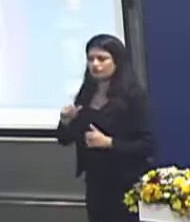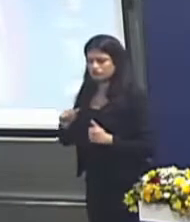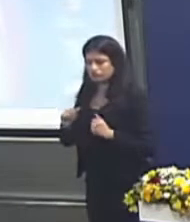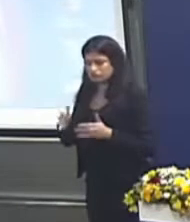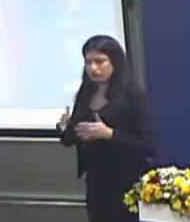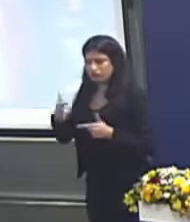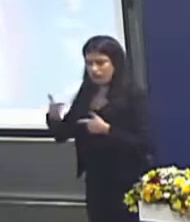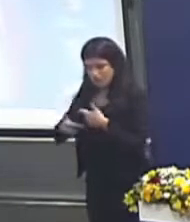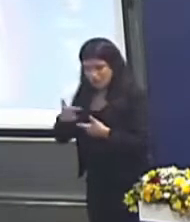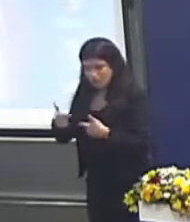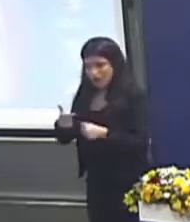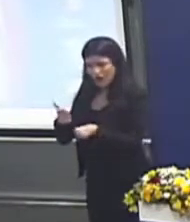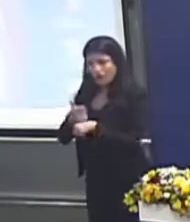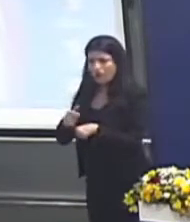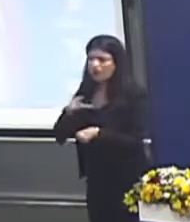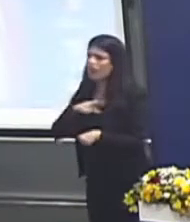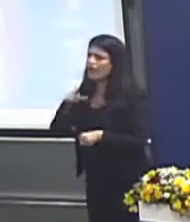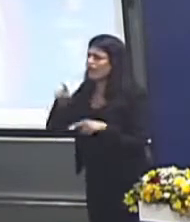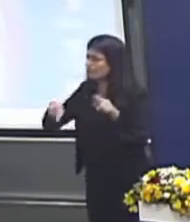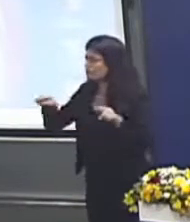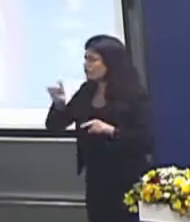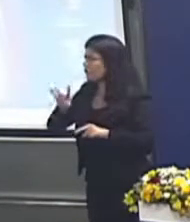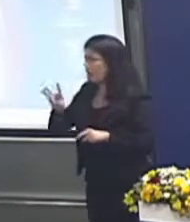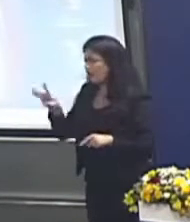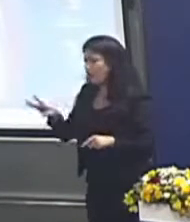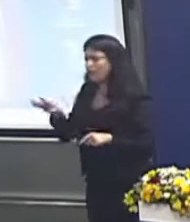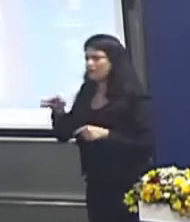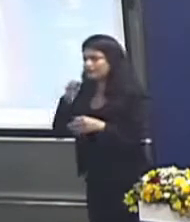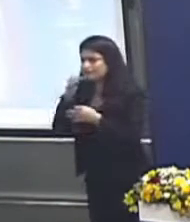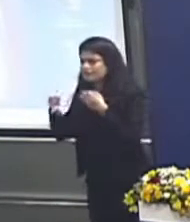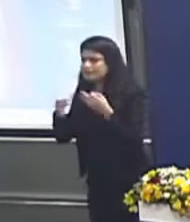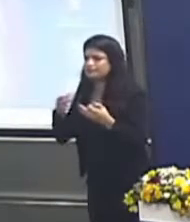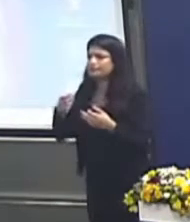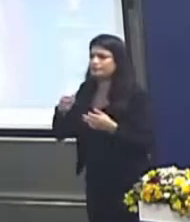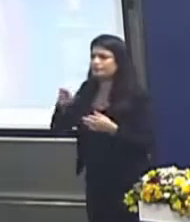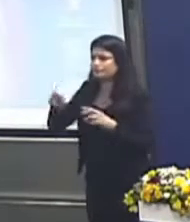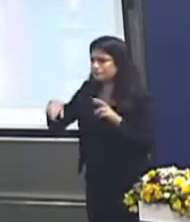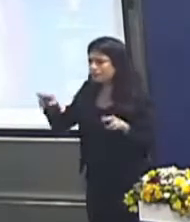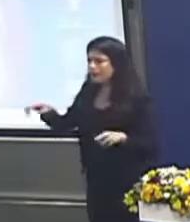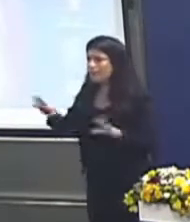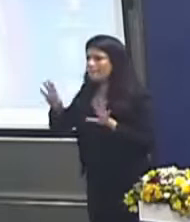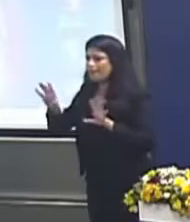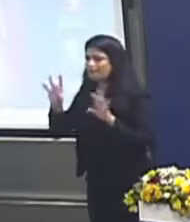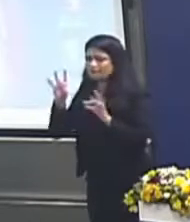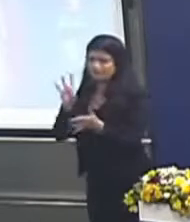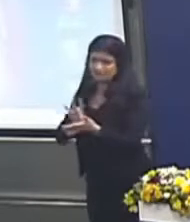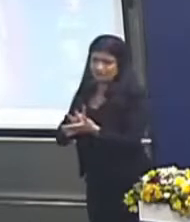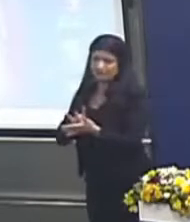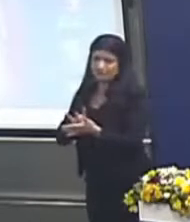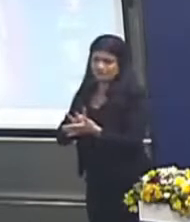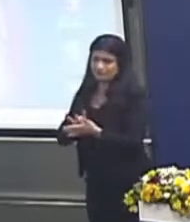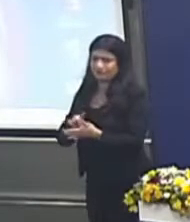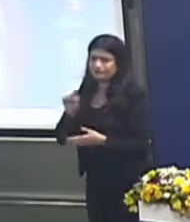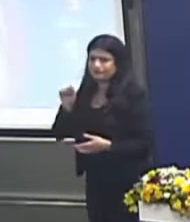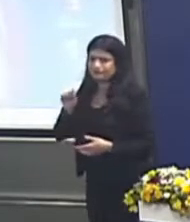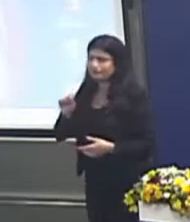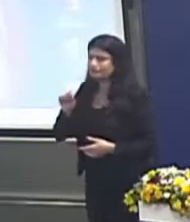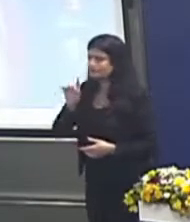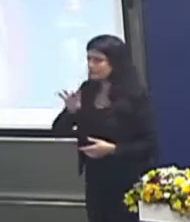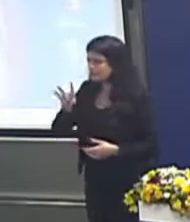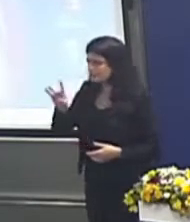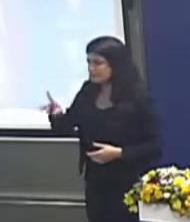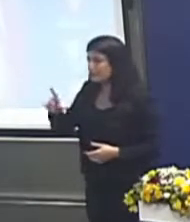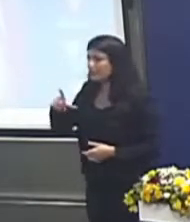lógico que cada um com seus motivos, com suas razões, com suas demandas, mas eu tenho certeza absoluta que por trás de